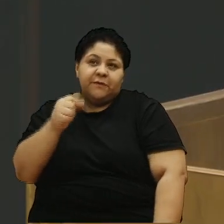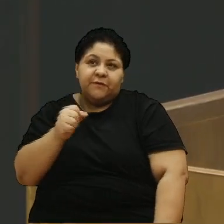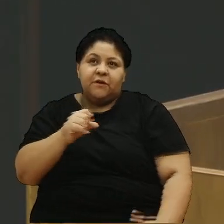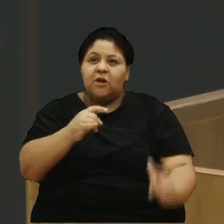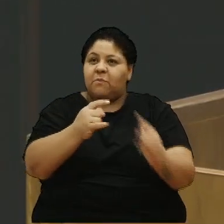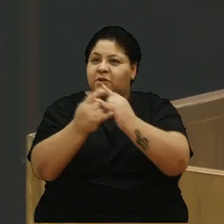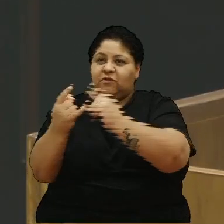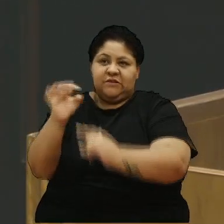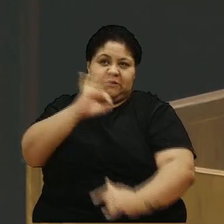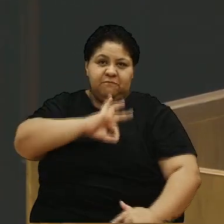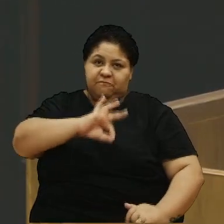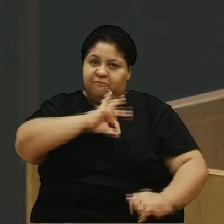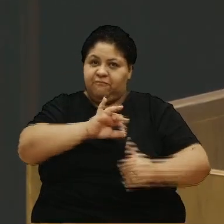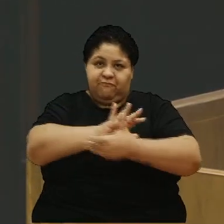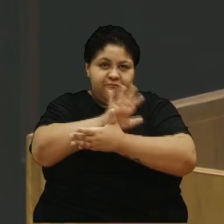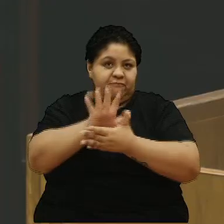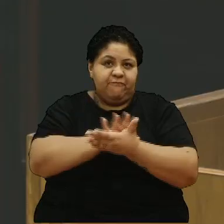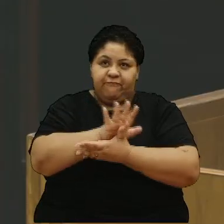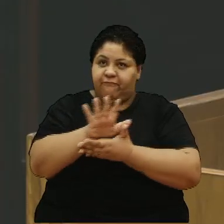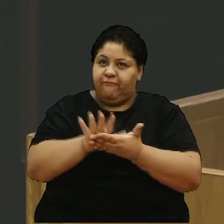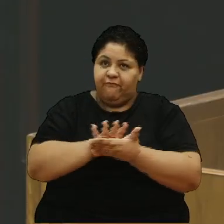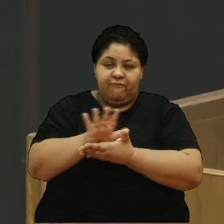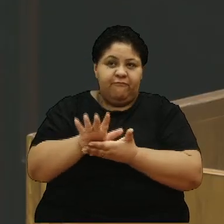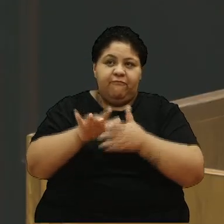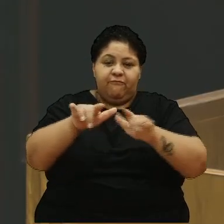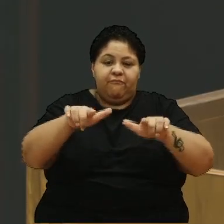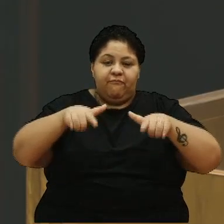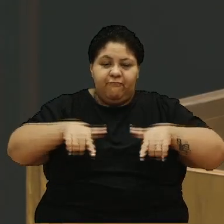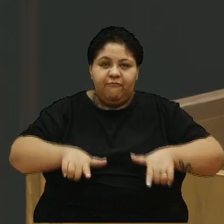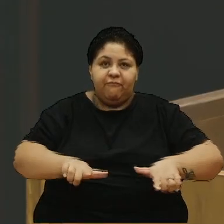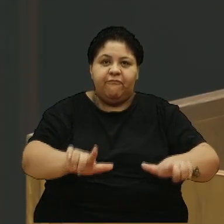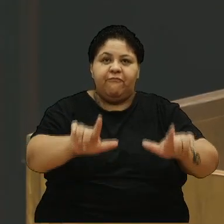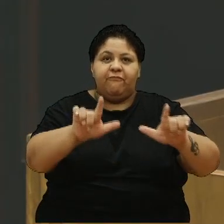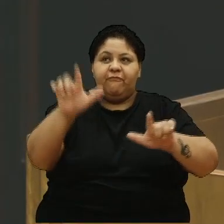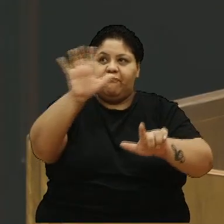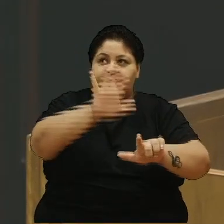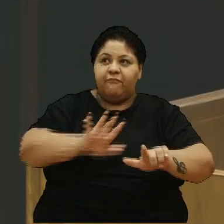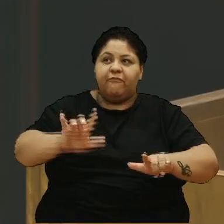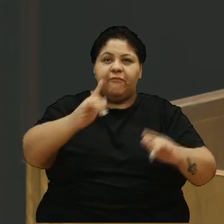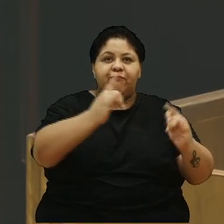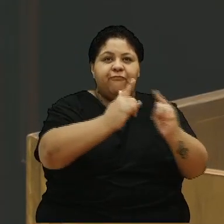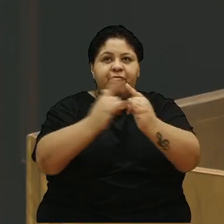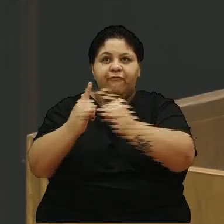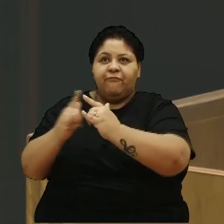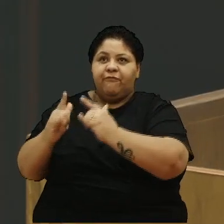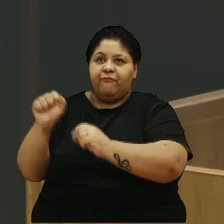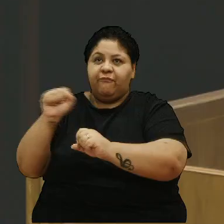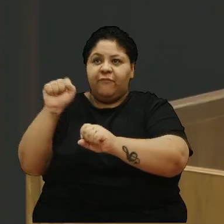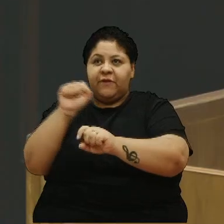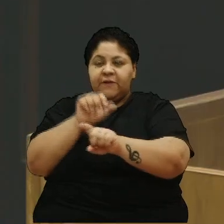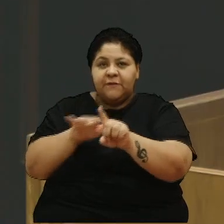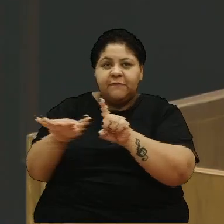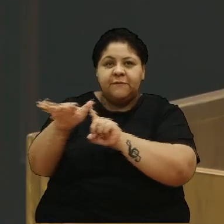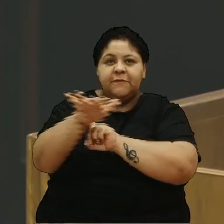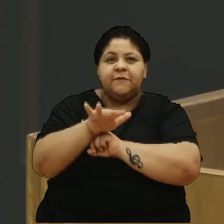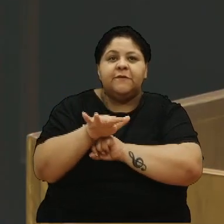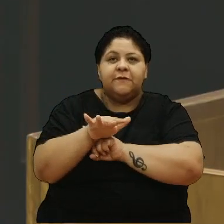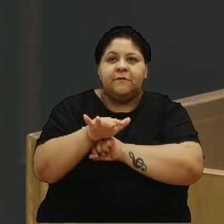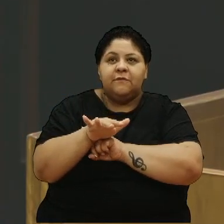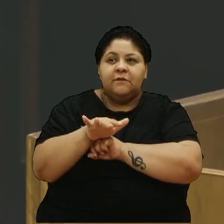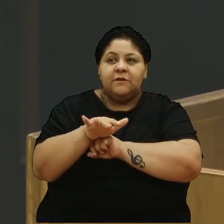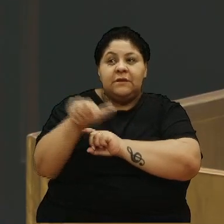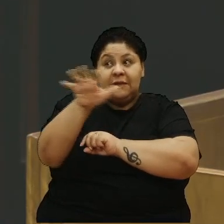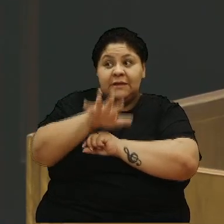fins lucrativos, detentora de certificação nacional de entidade de assistência social, o SEBAS, no quesito